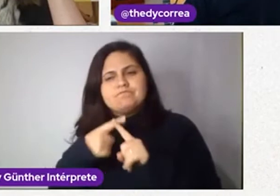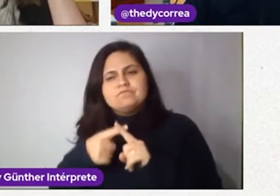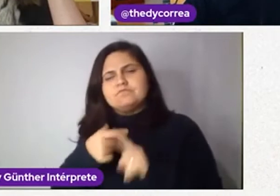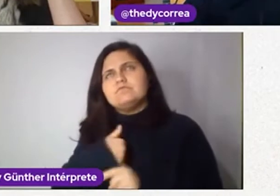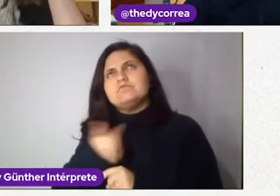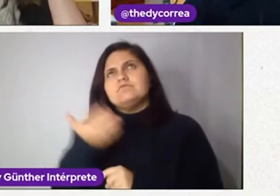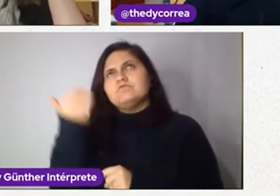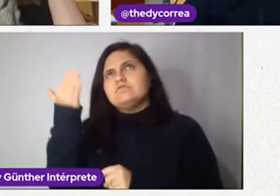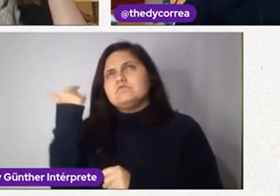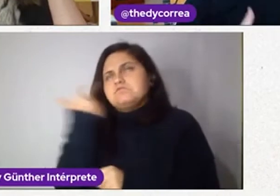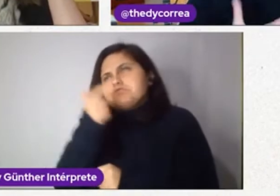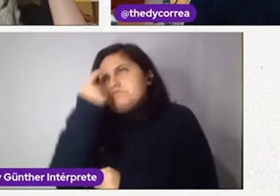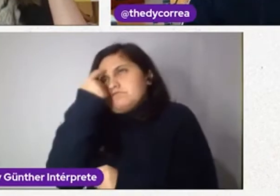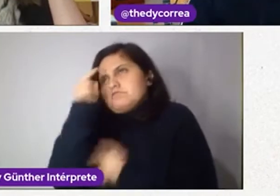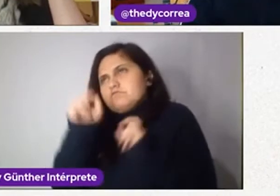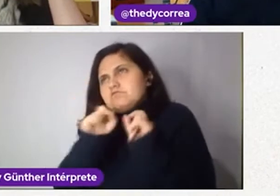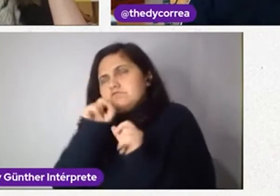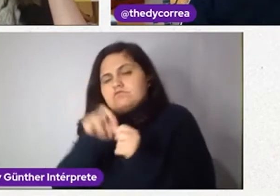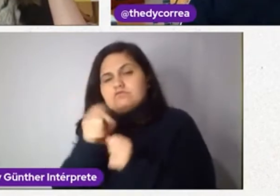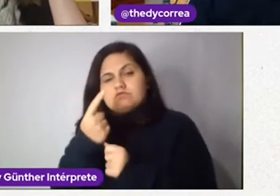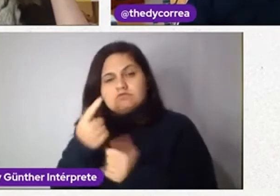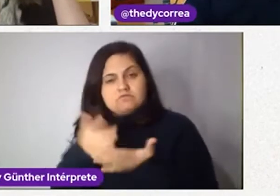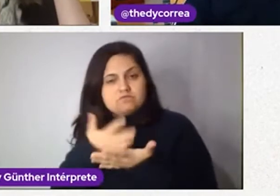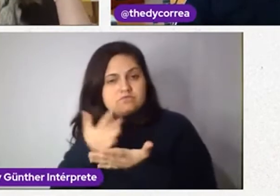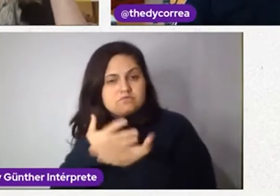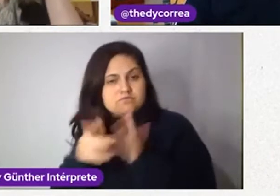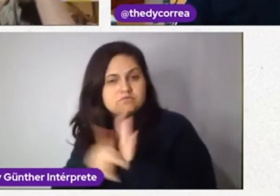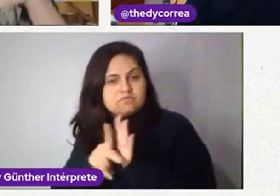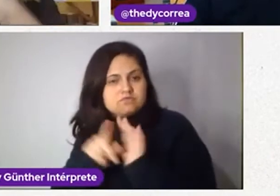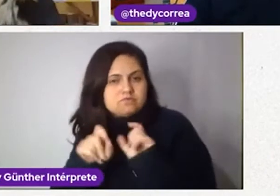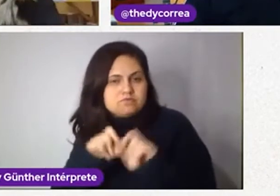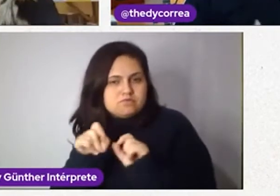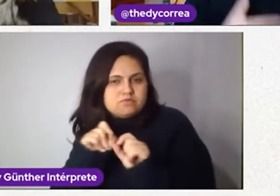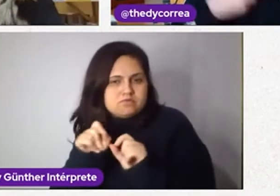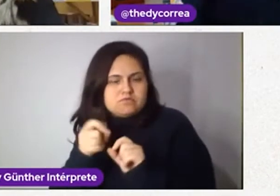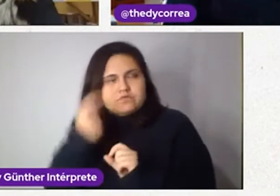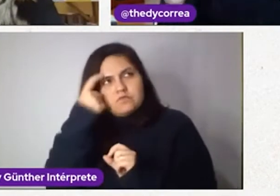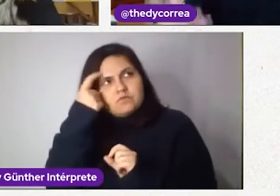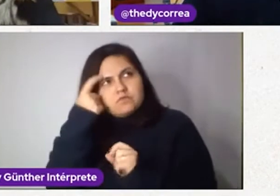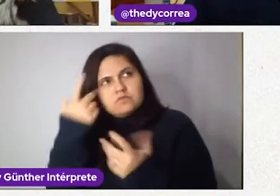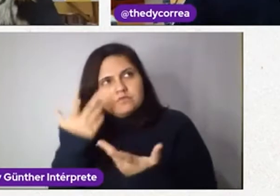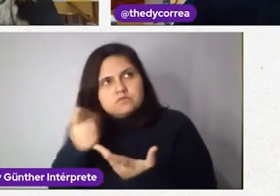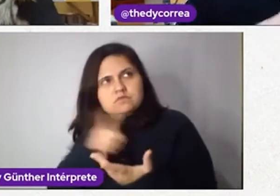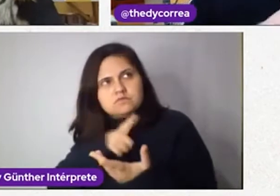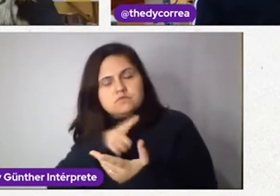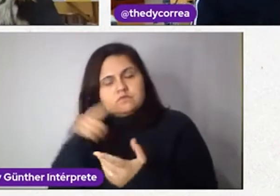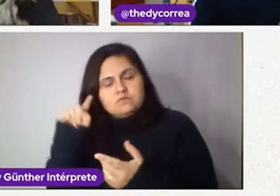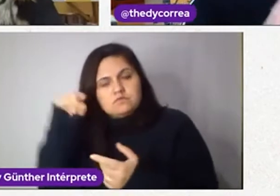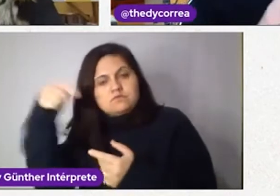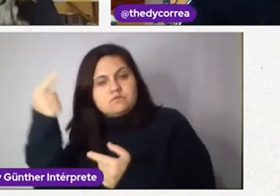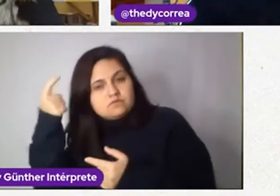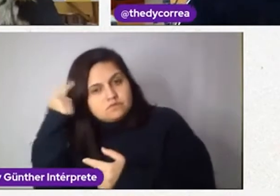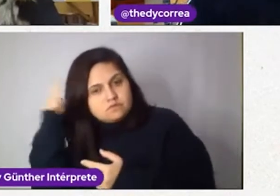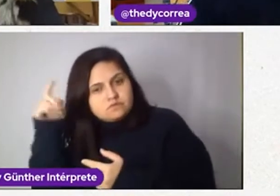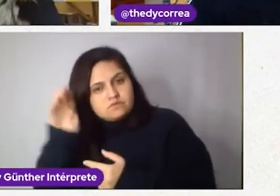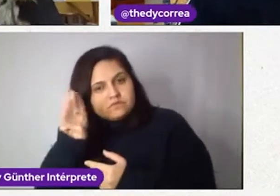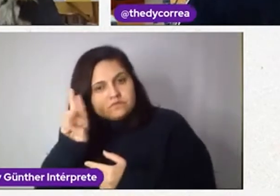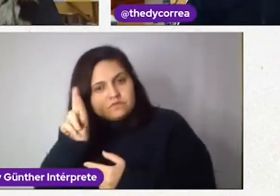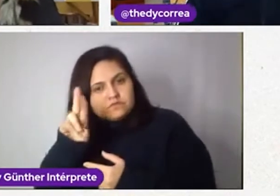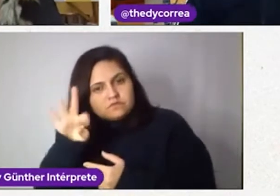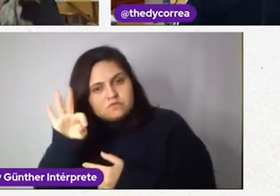tinha ideia de fazer o livro na época que eu estava pensando, eu tinha uma outra ideia, o Bruto ia ser uma outra